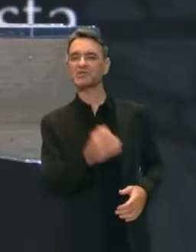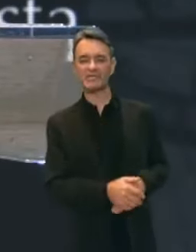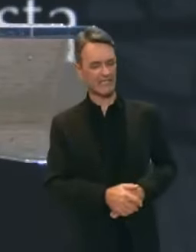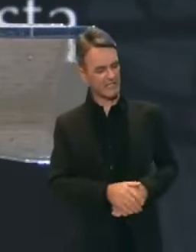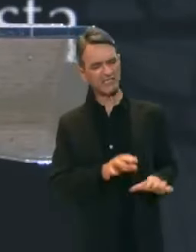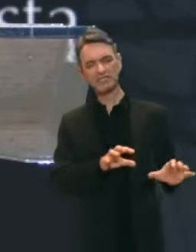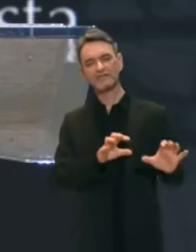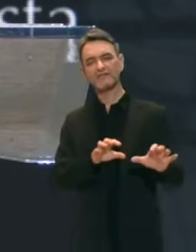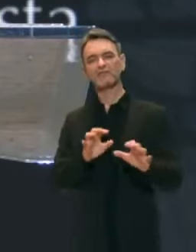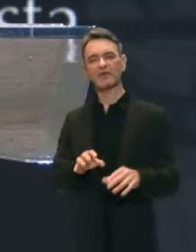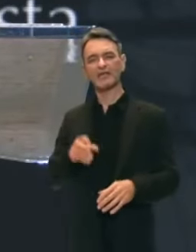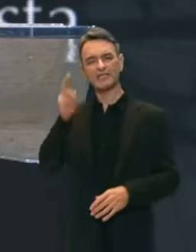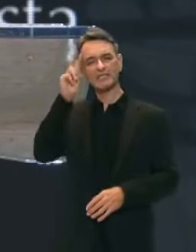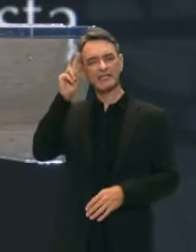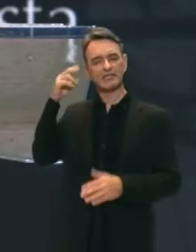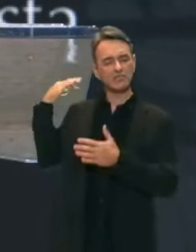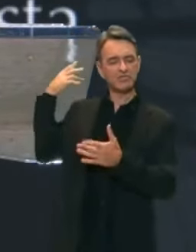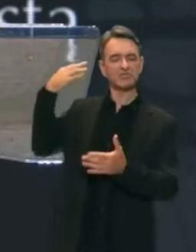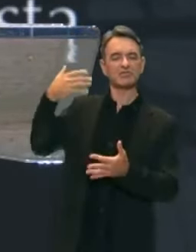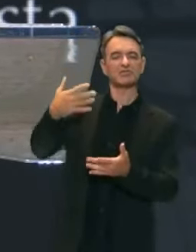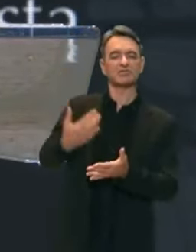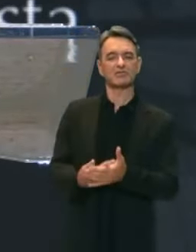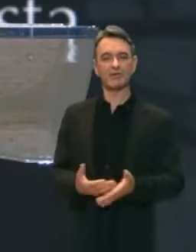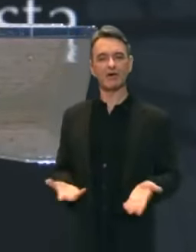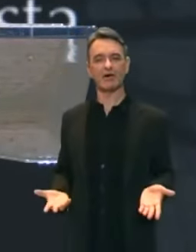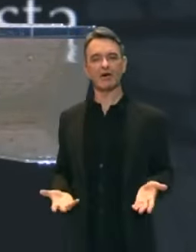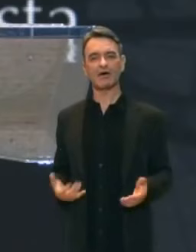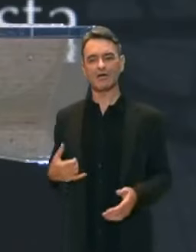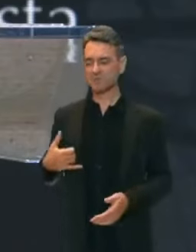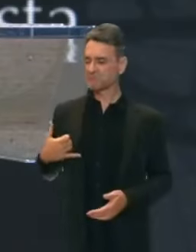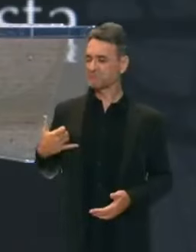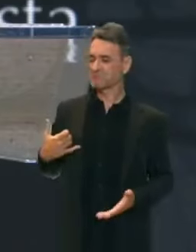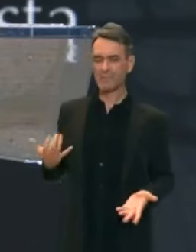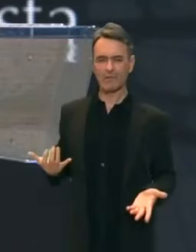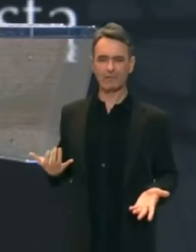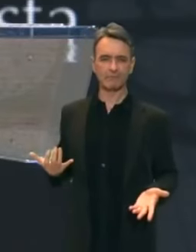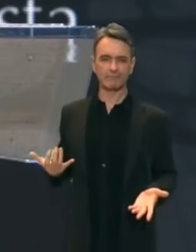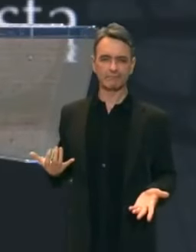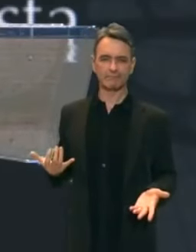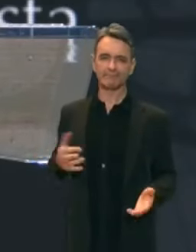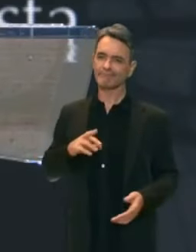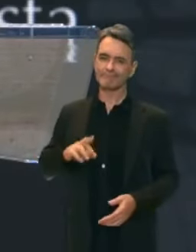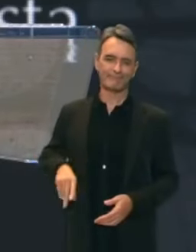da história. O ponto mais alto da sua vida é